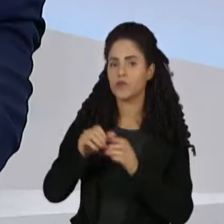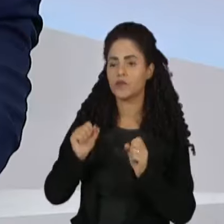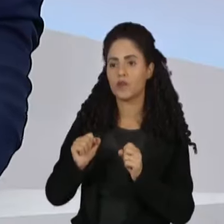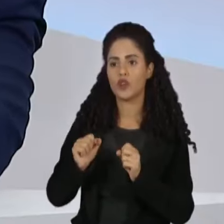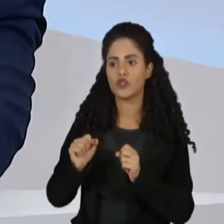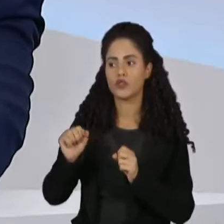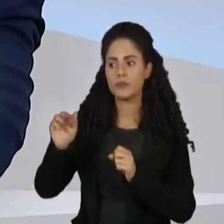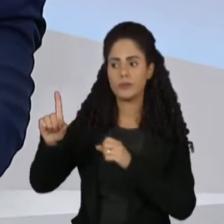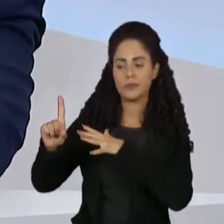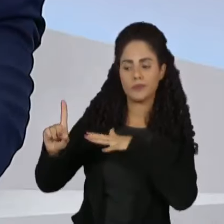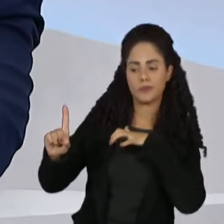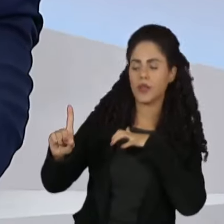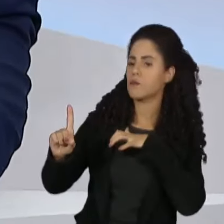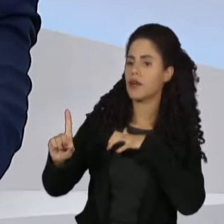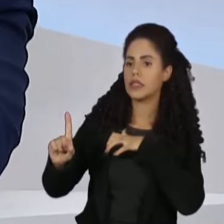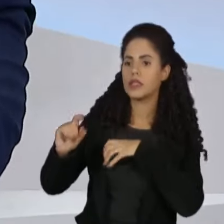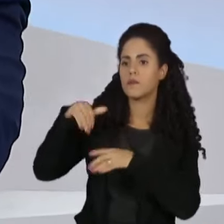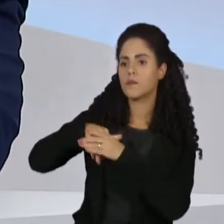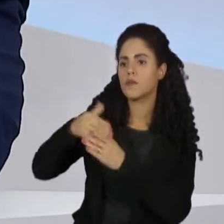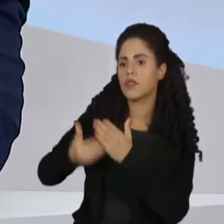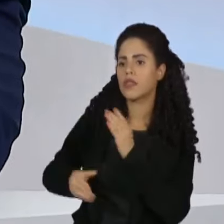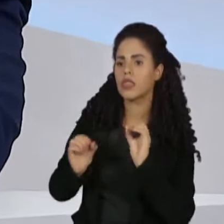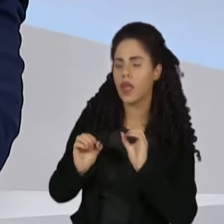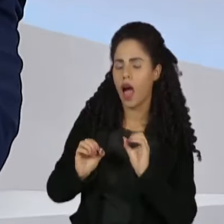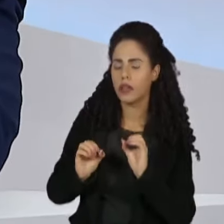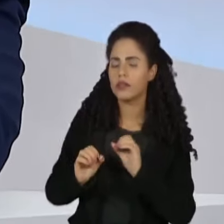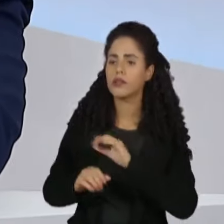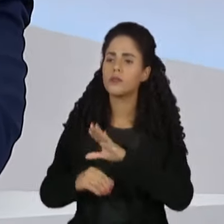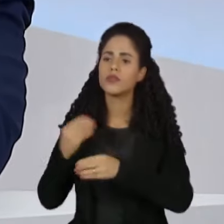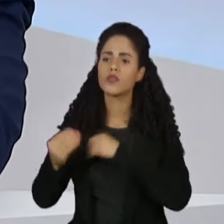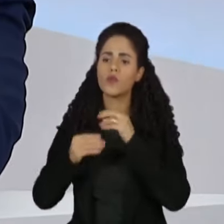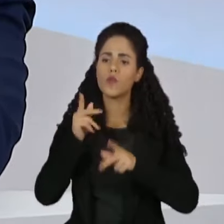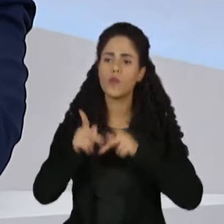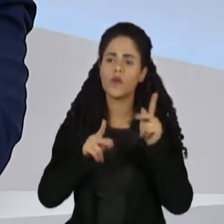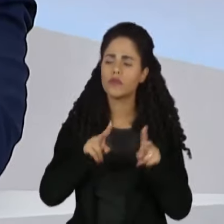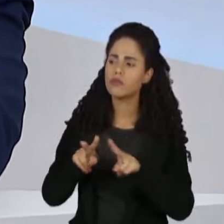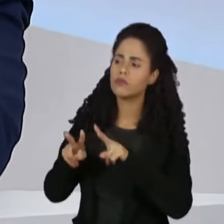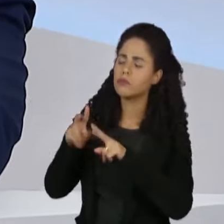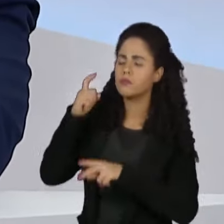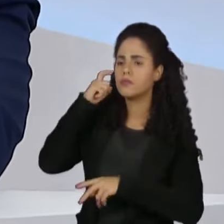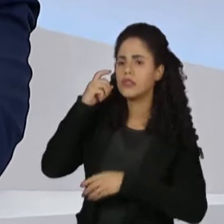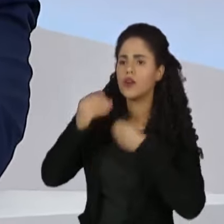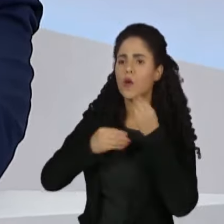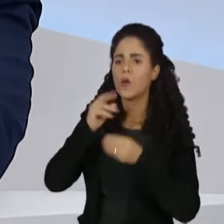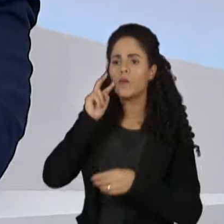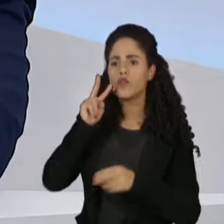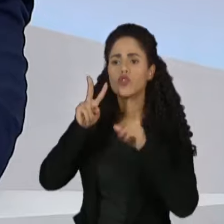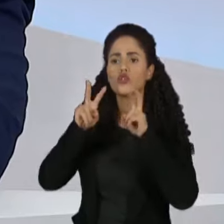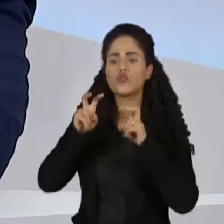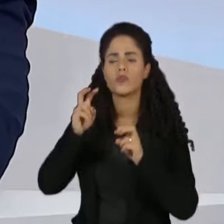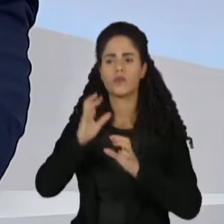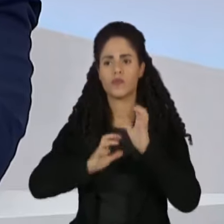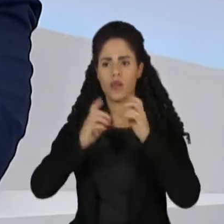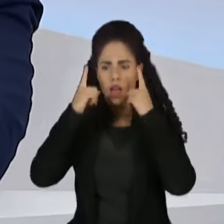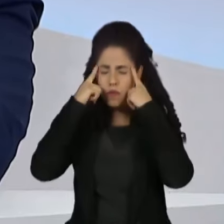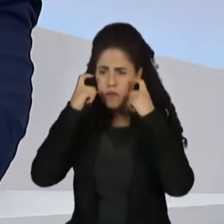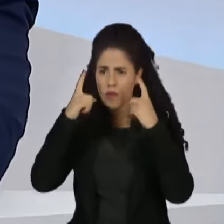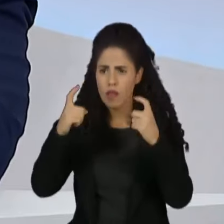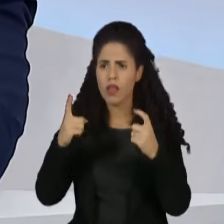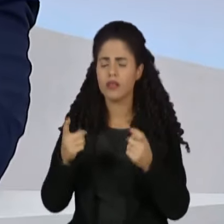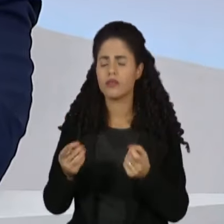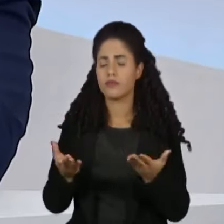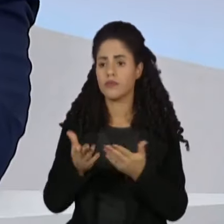rejeição mas não numa perda de votos a gente já consegue entender o que que o eleitor Pensa como que o eleitor viu esse tipo de violência